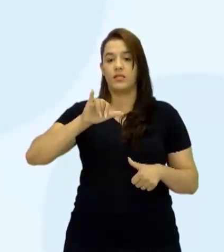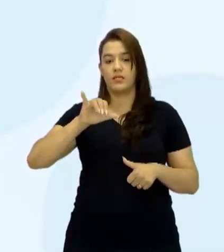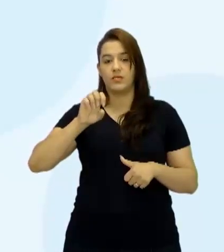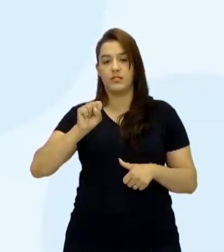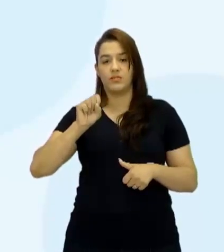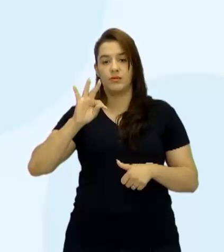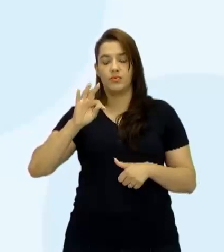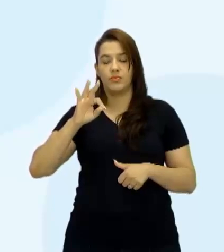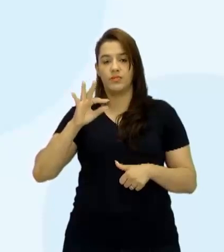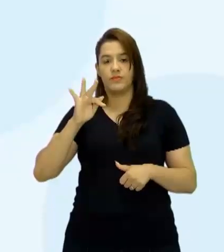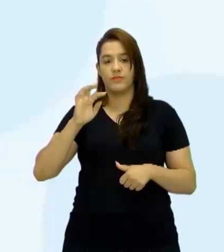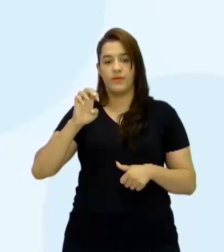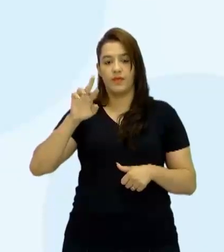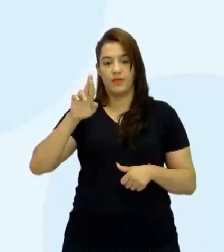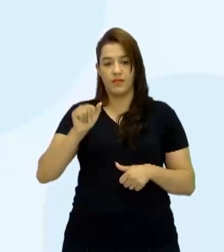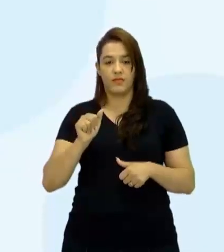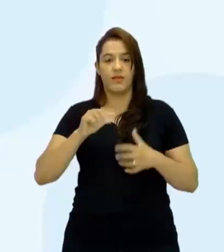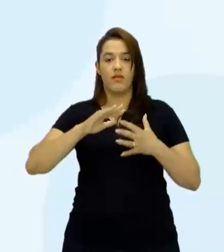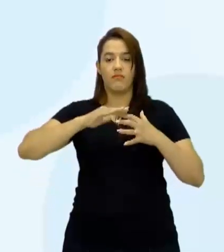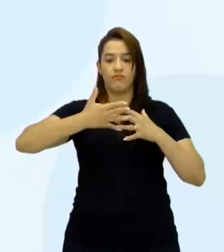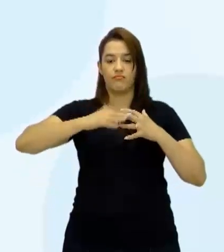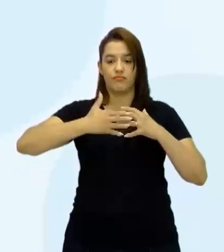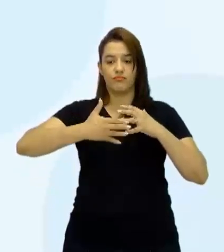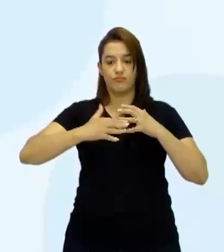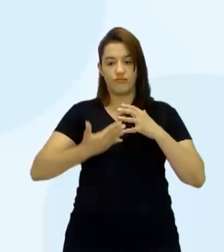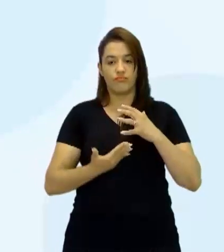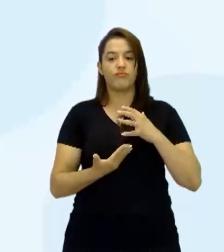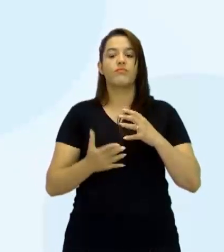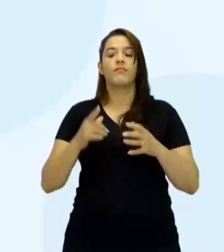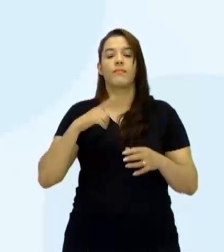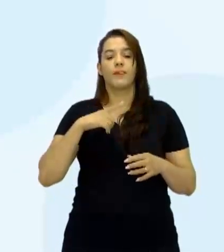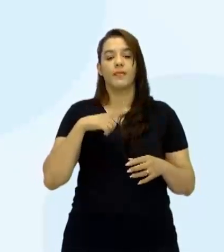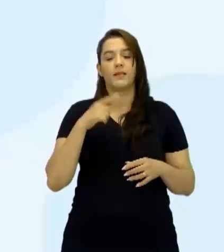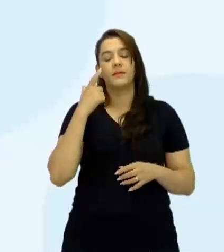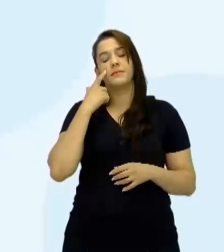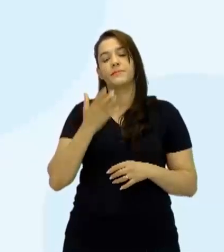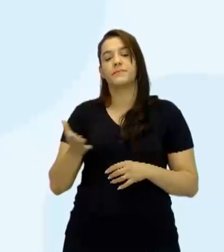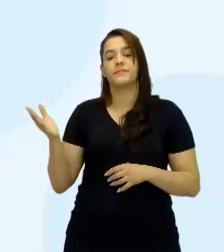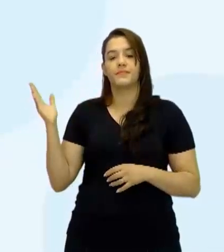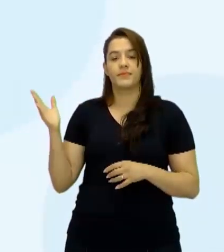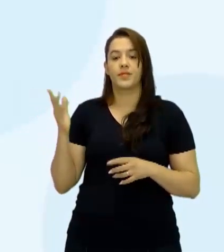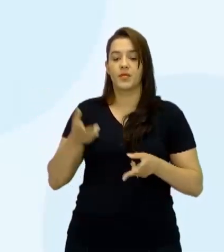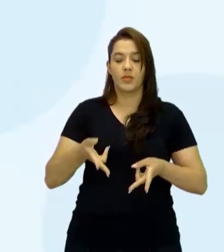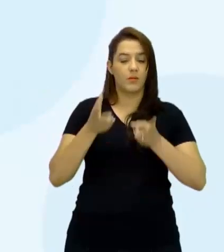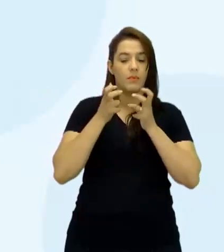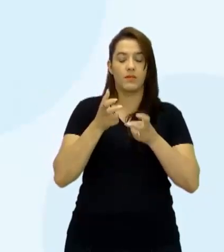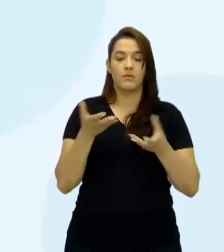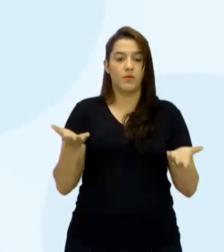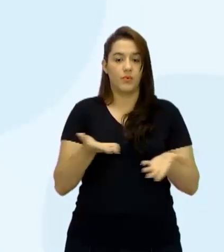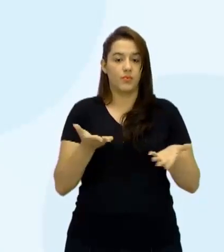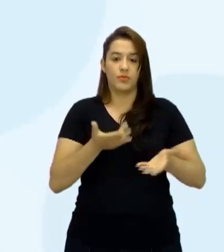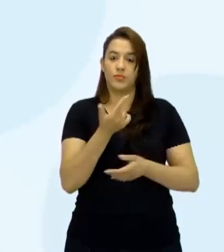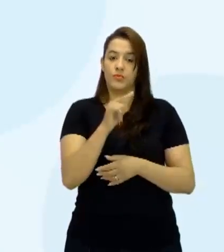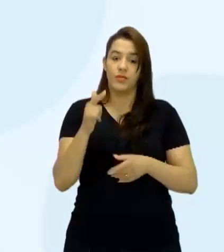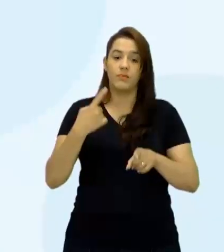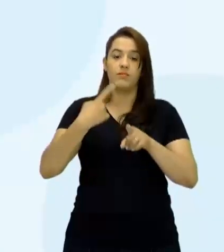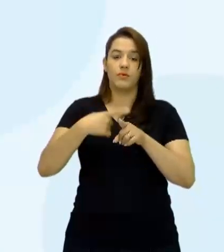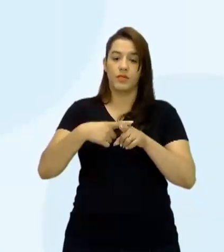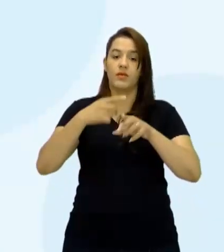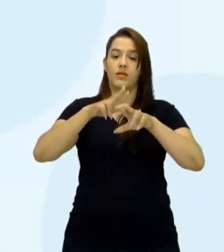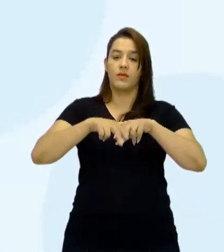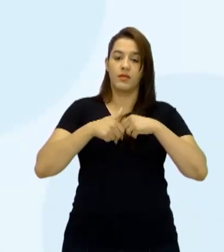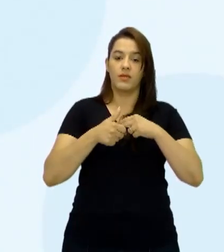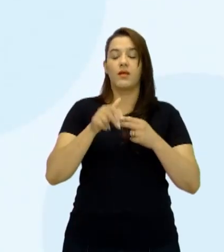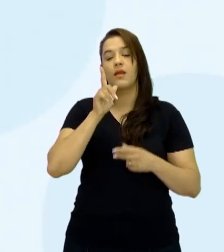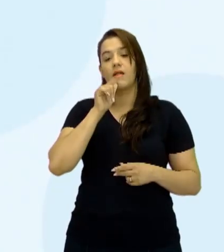as deformações que a Terra tem gravitacionais, que a gente não tem como perceber, por água. O formato